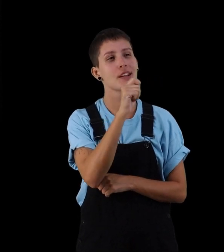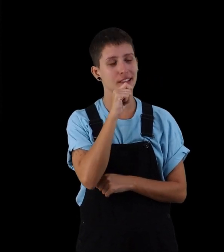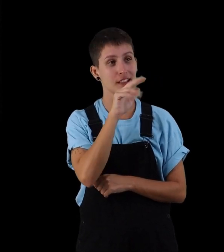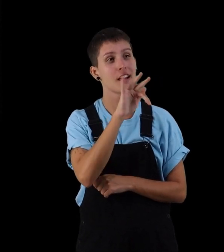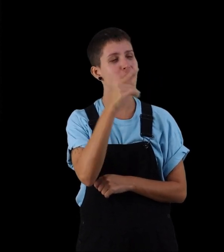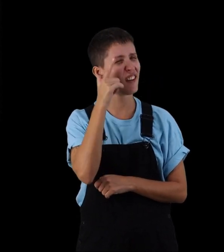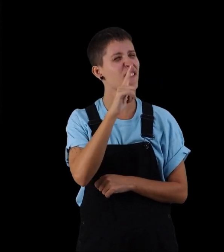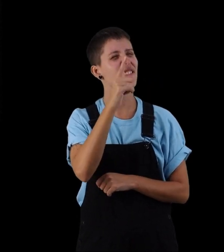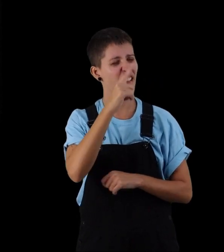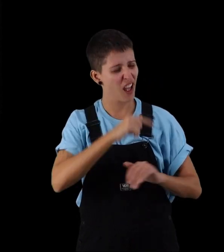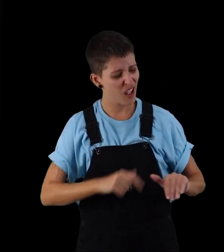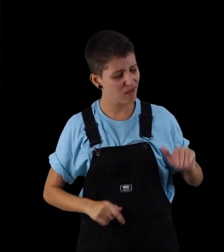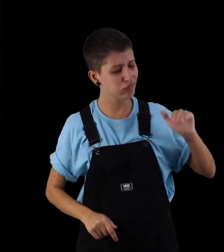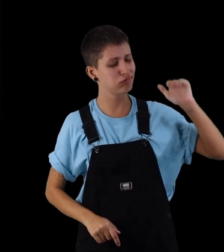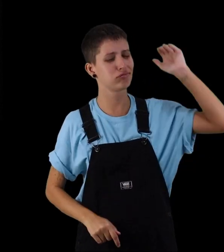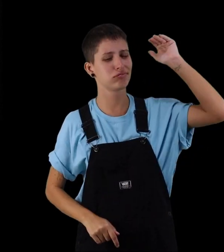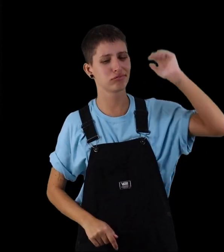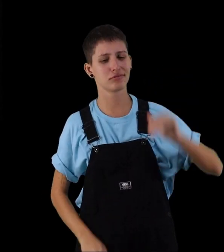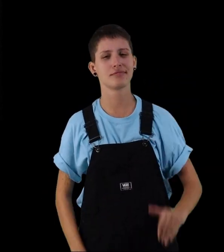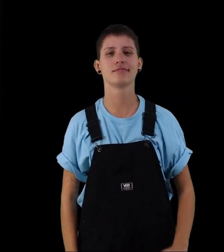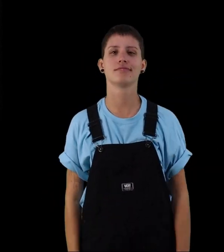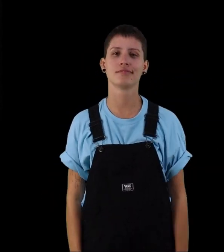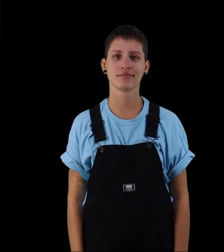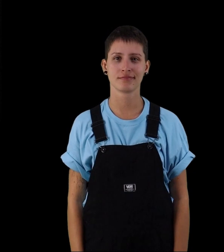Edino, você ainda vai ser grande.